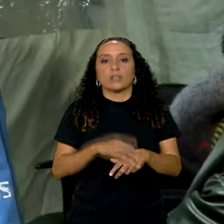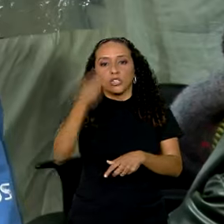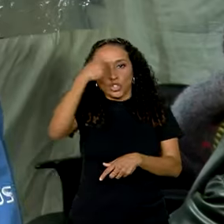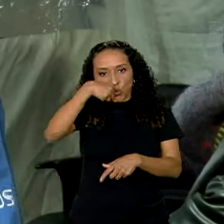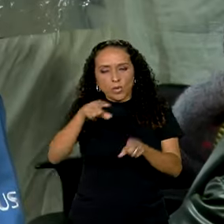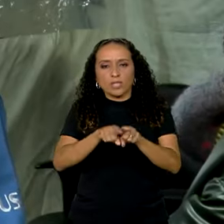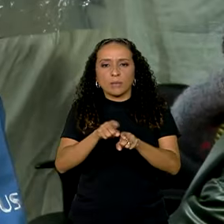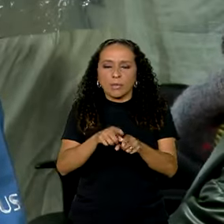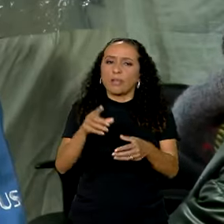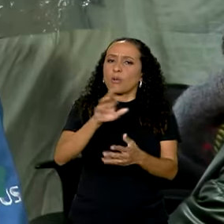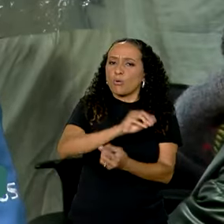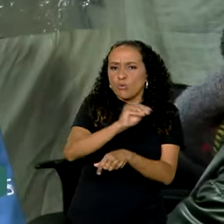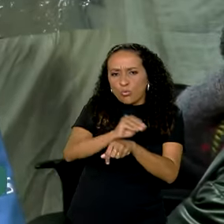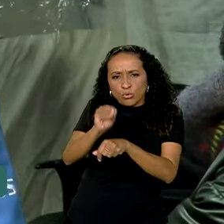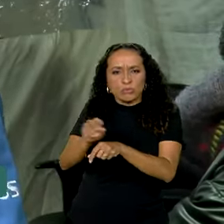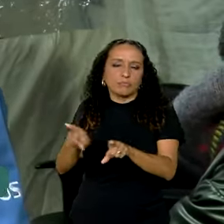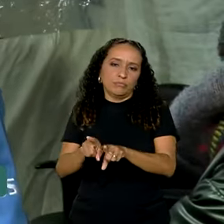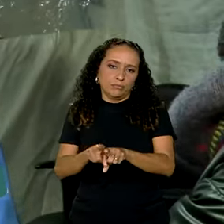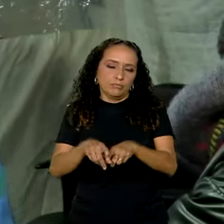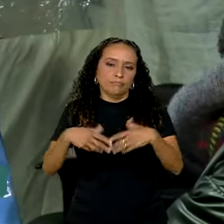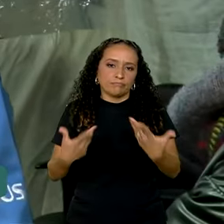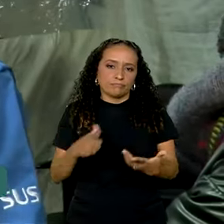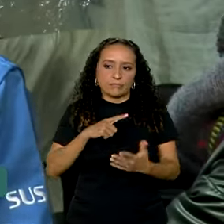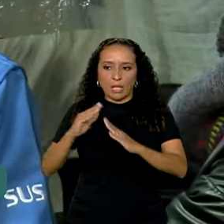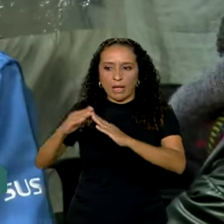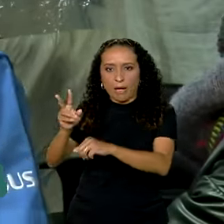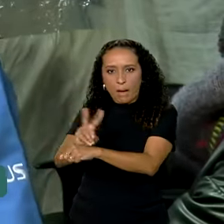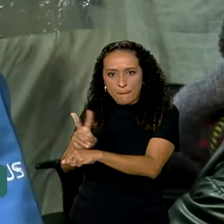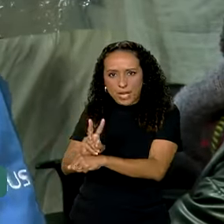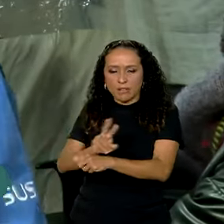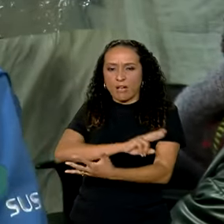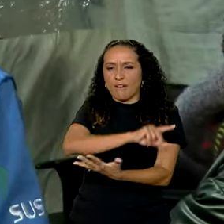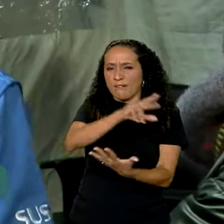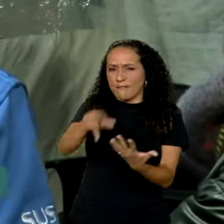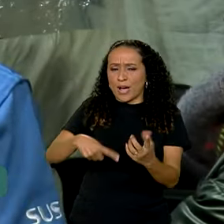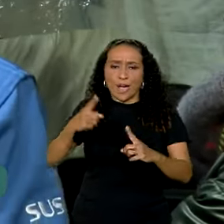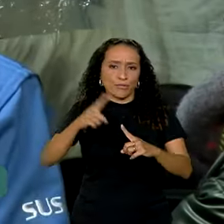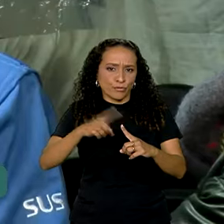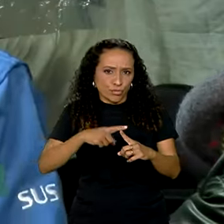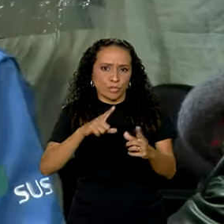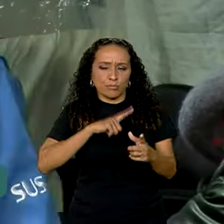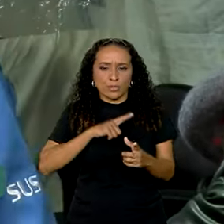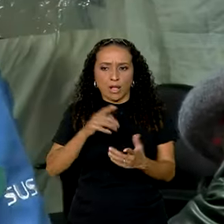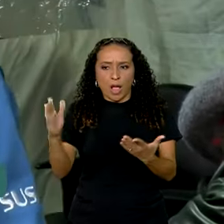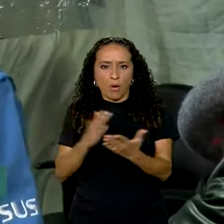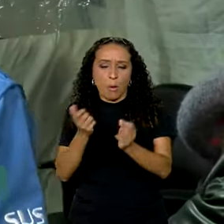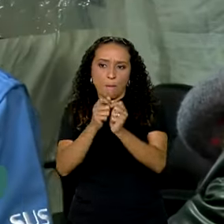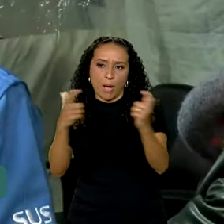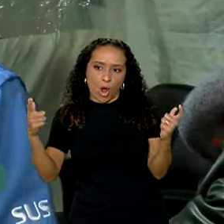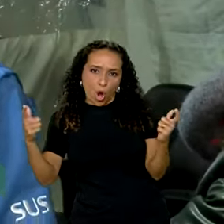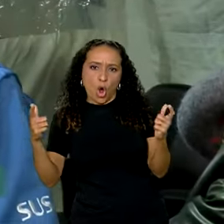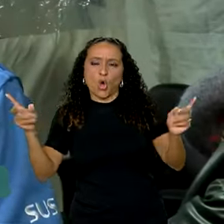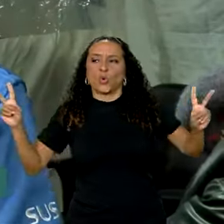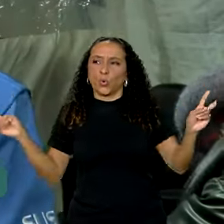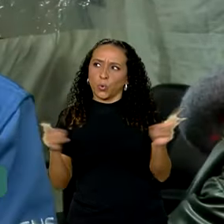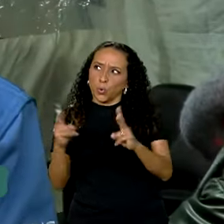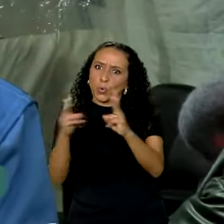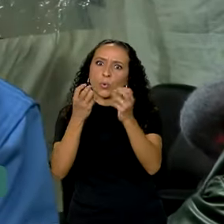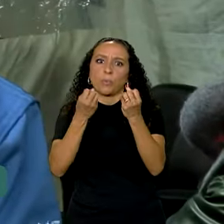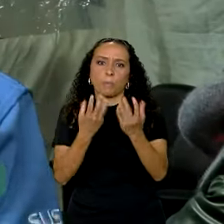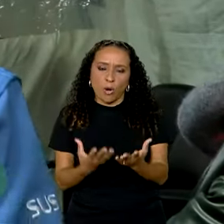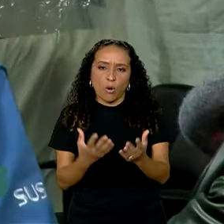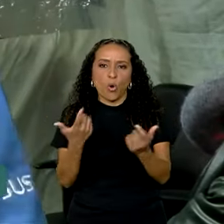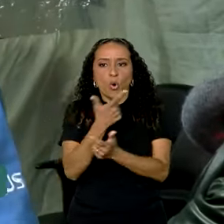outros cuidados também, né? Então, assim, a gente tem abrigos de vários tipos, né? Então, alguns abrigos maiores, mais ventilados,